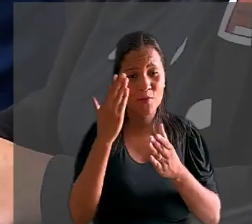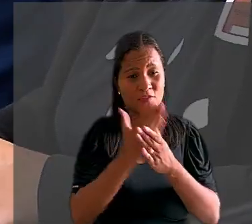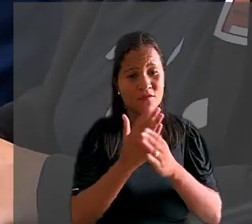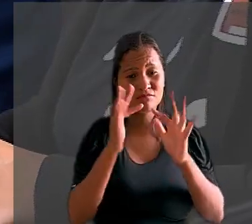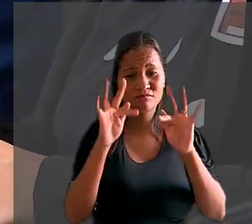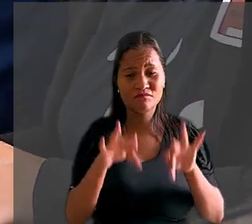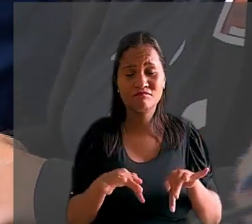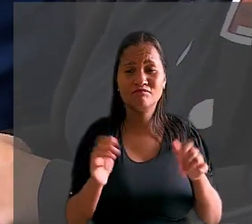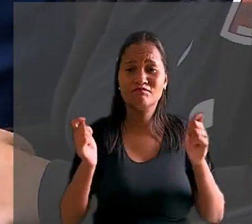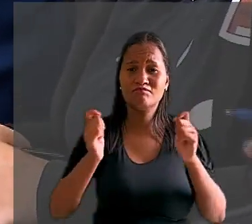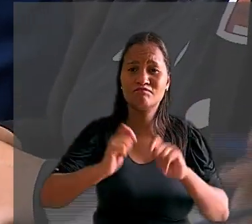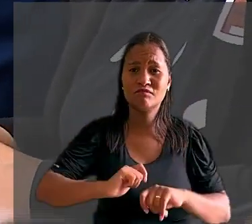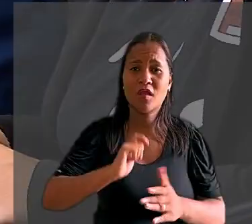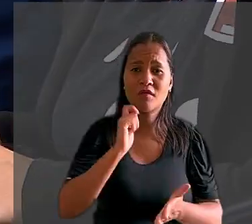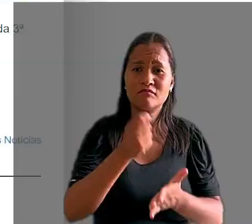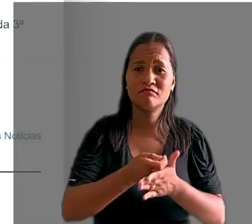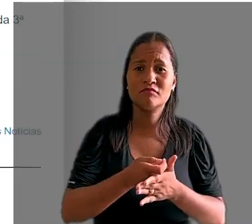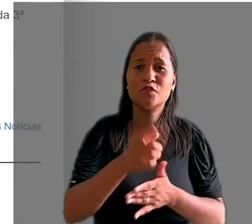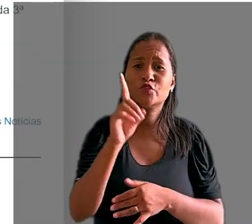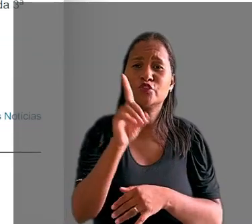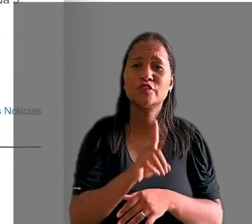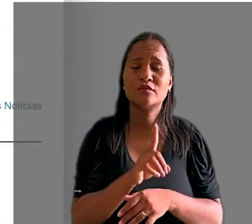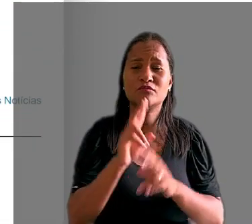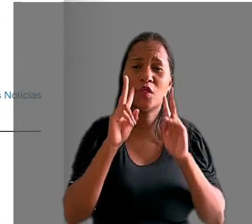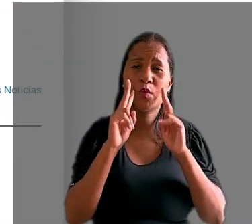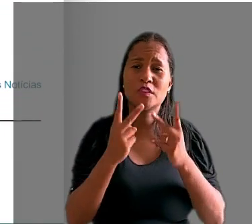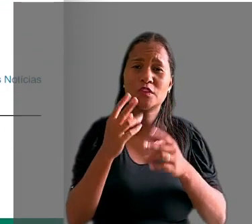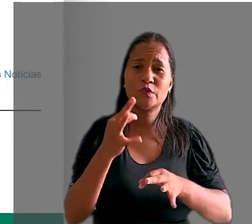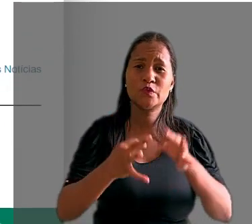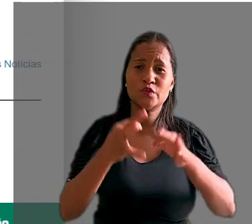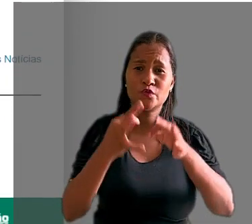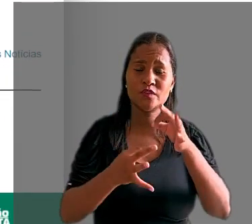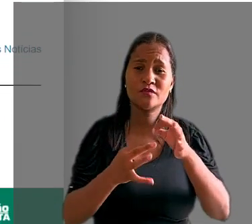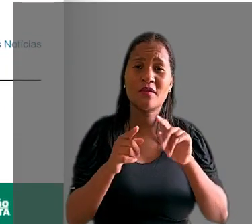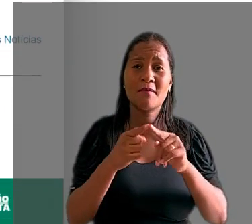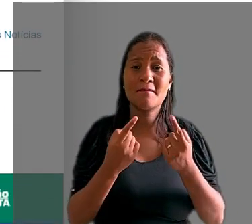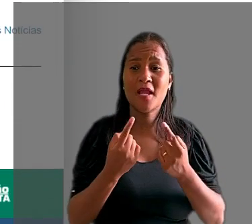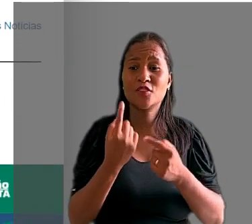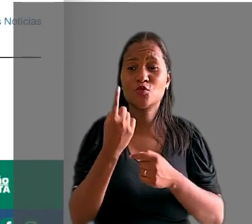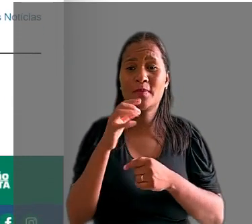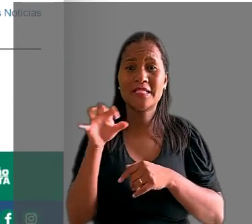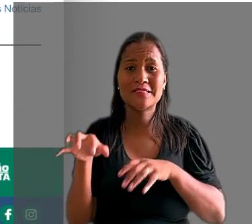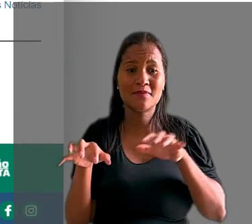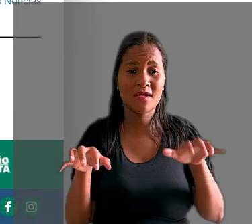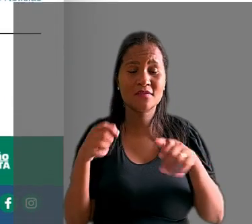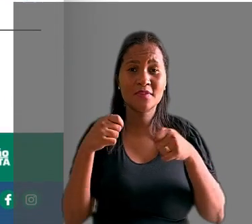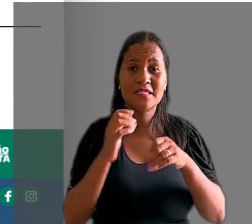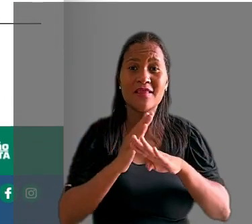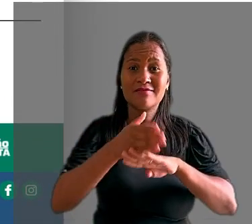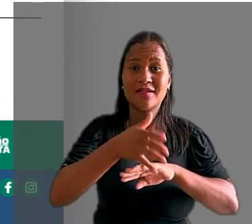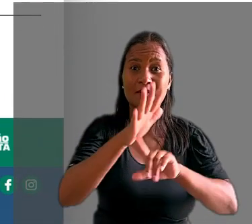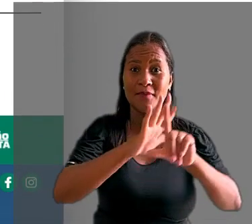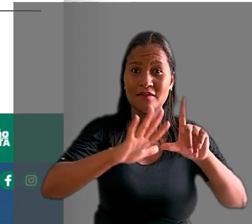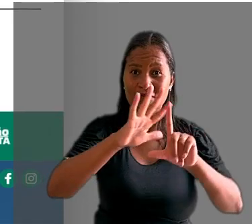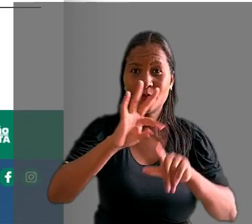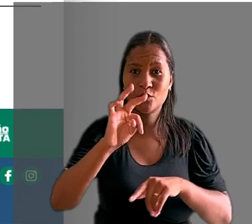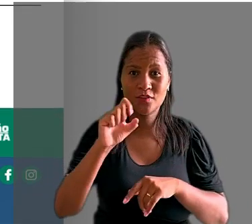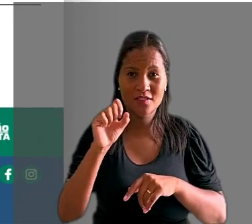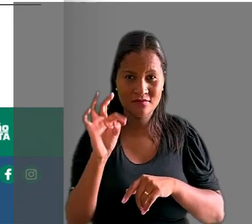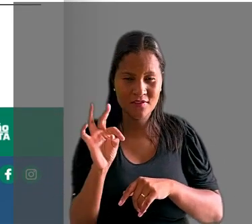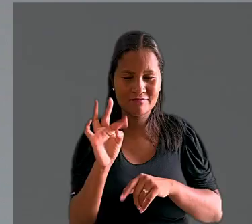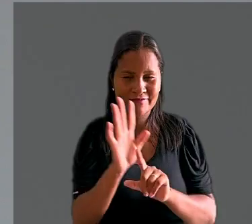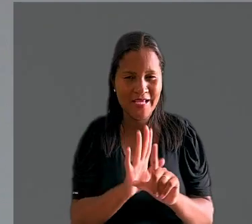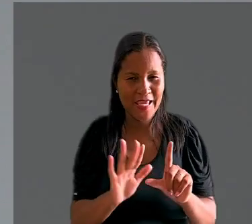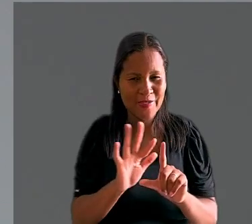execução dos direitos reconhecidos em juízo. Basta que a parte entre na plataforma do TST, disponível no QR Code que aparece aqui